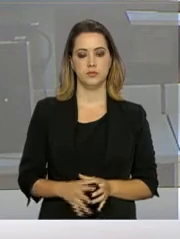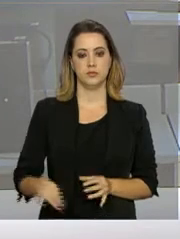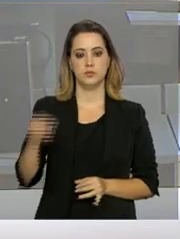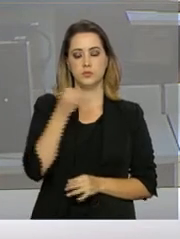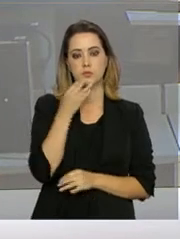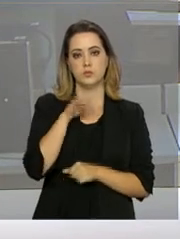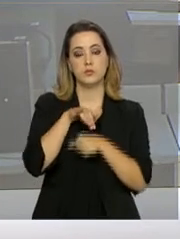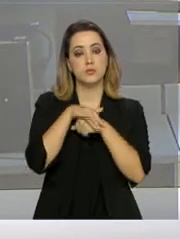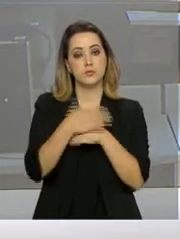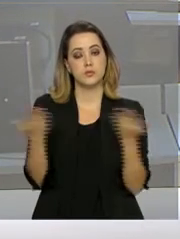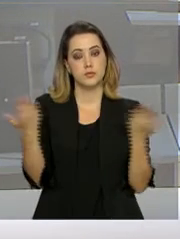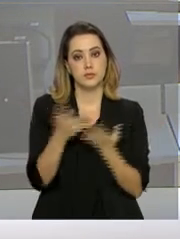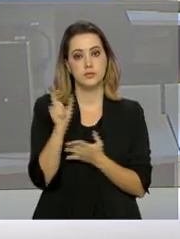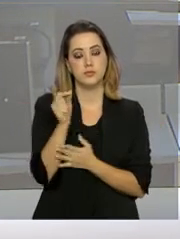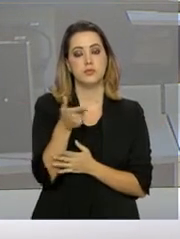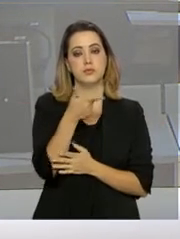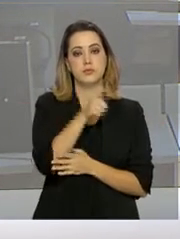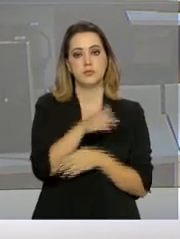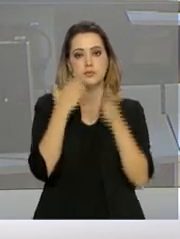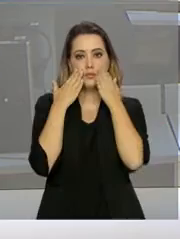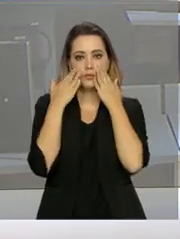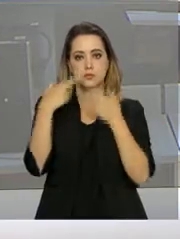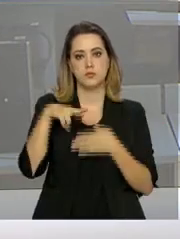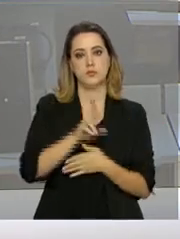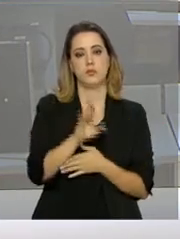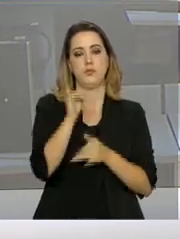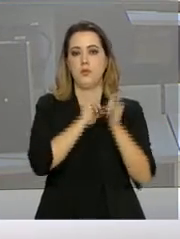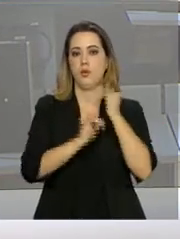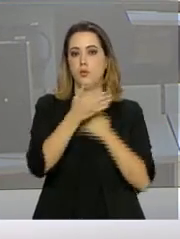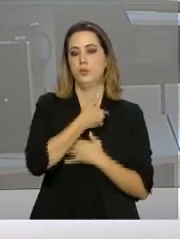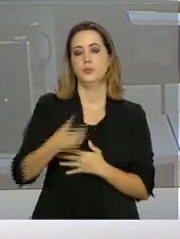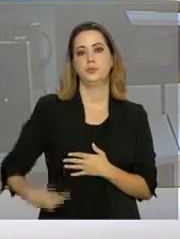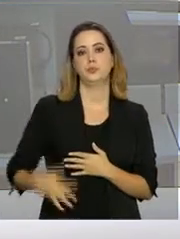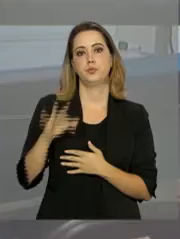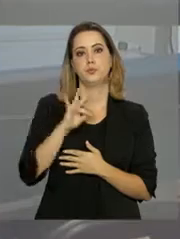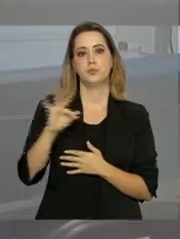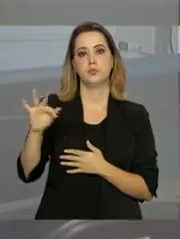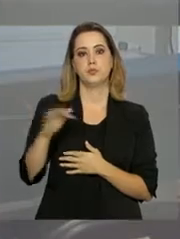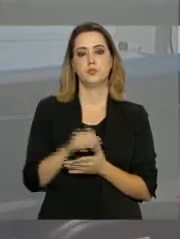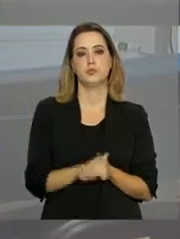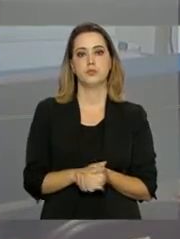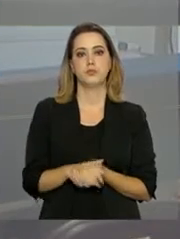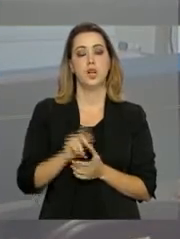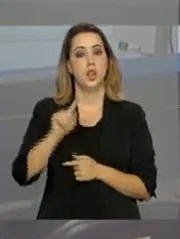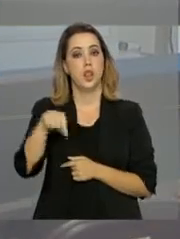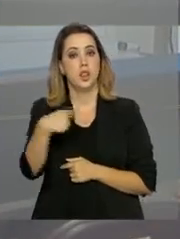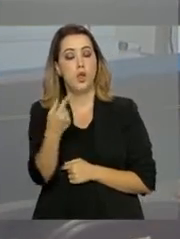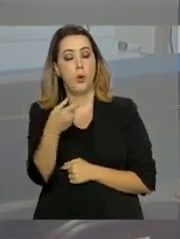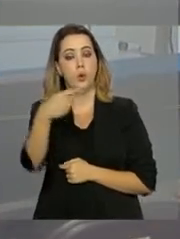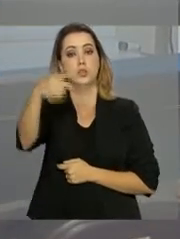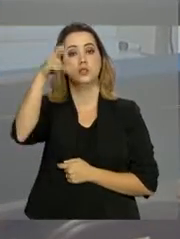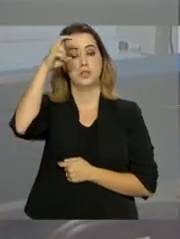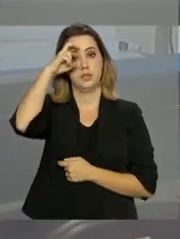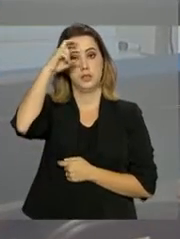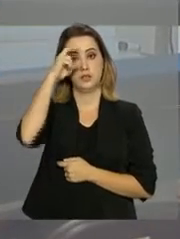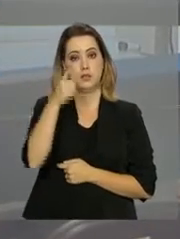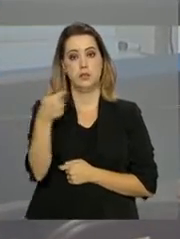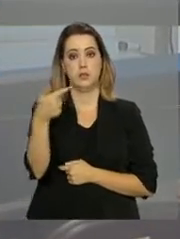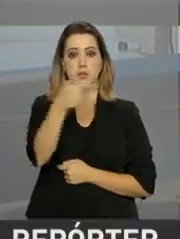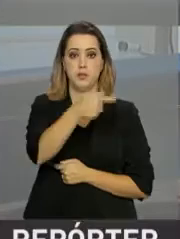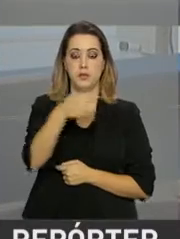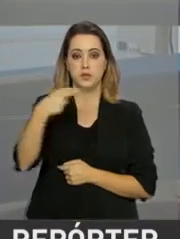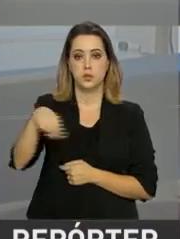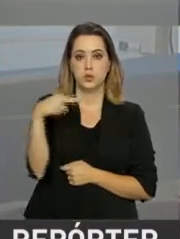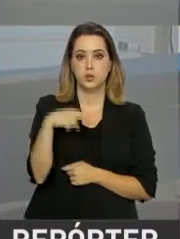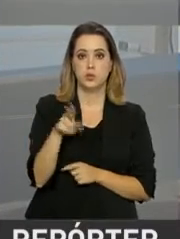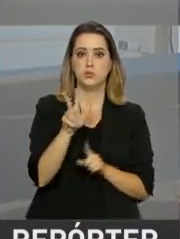Olá, boa noite. Estamos de volta com o repórter NBR e as notícias do governo federal. Na próxima quinta-feira, 17 de novembro, o